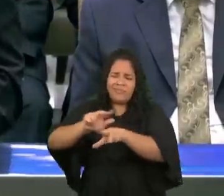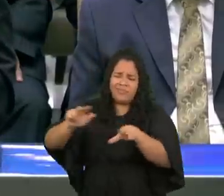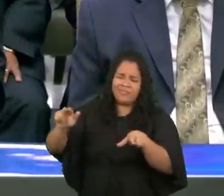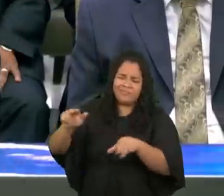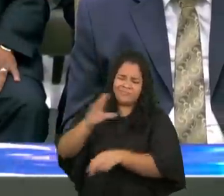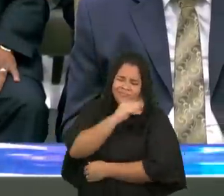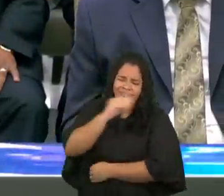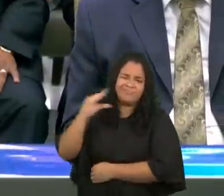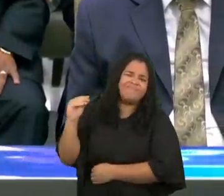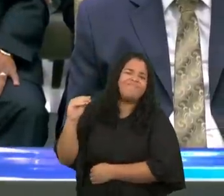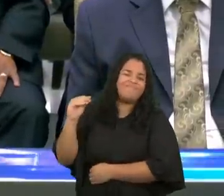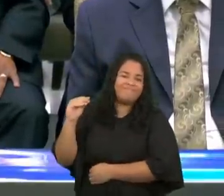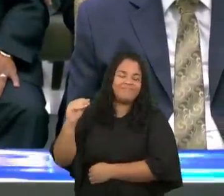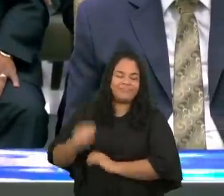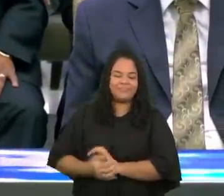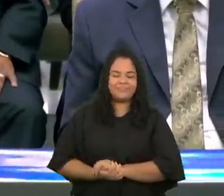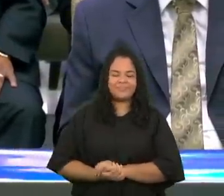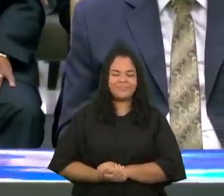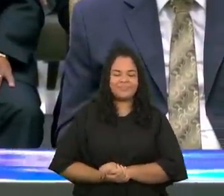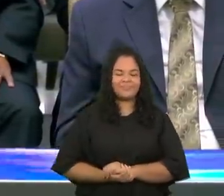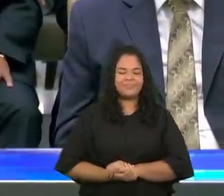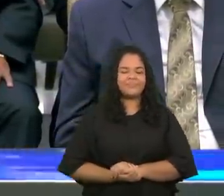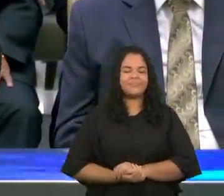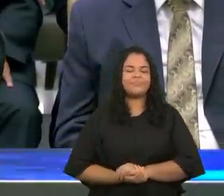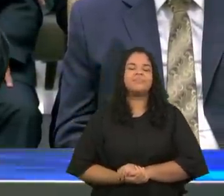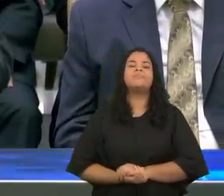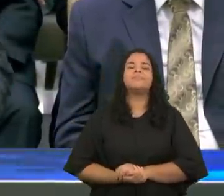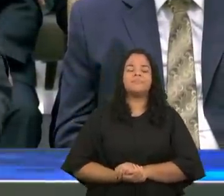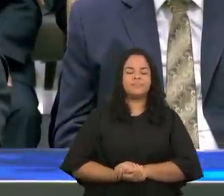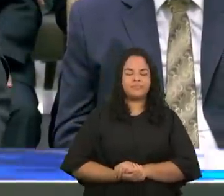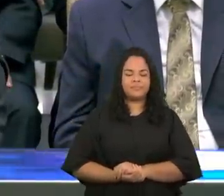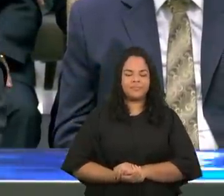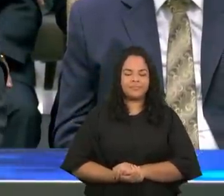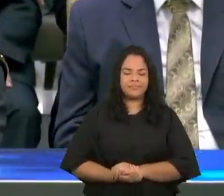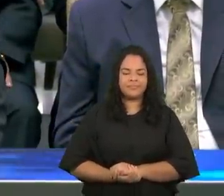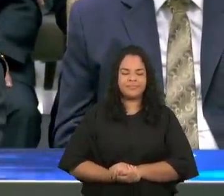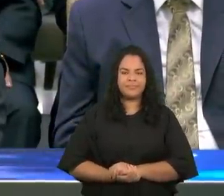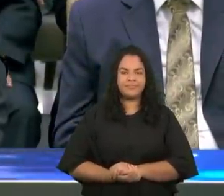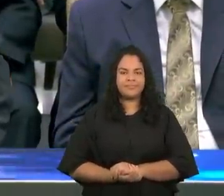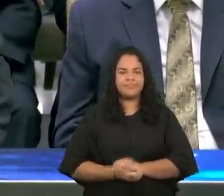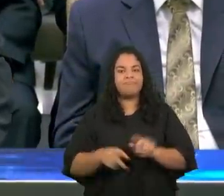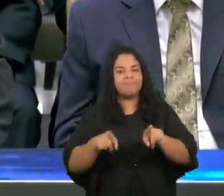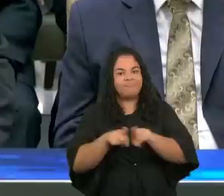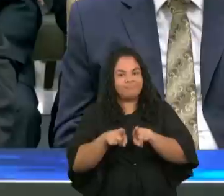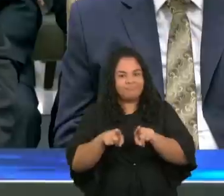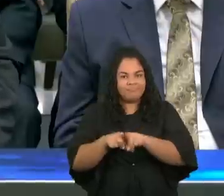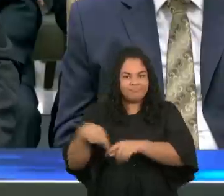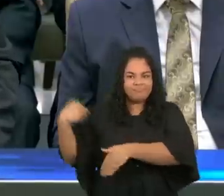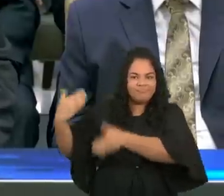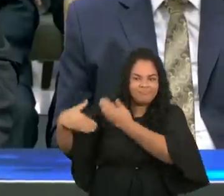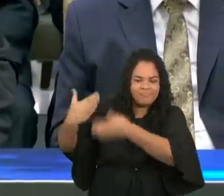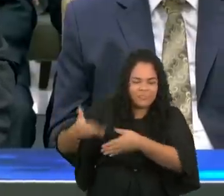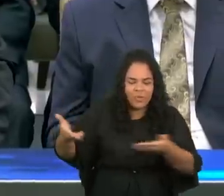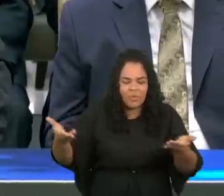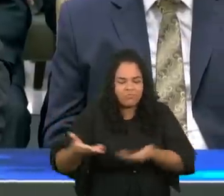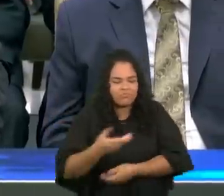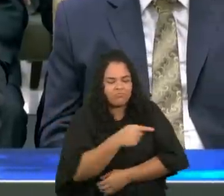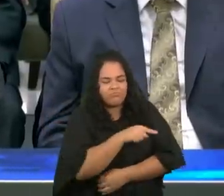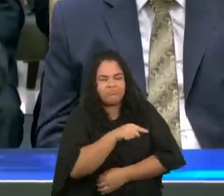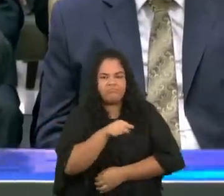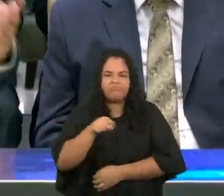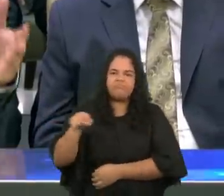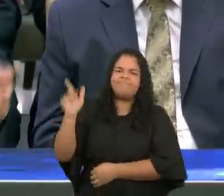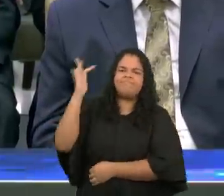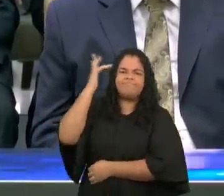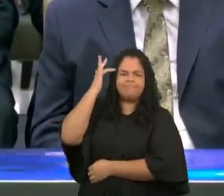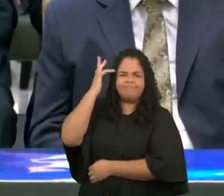iniciando na idade jovem e hoje já estão mais maduros. Creio que